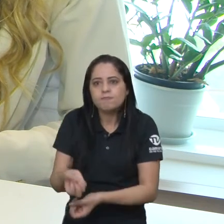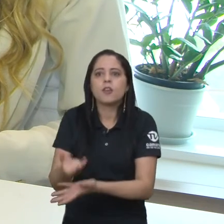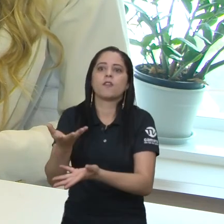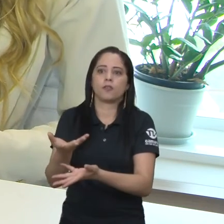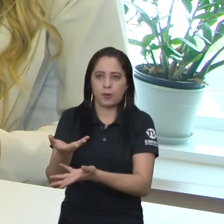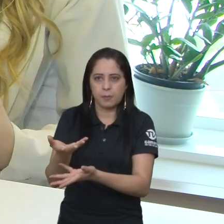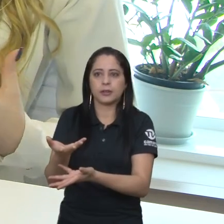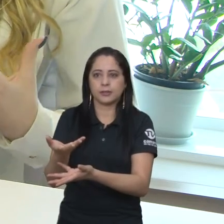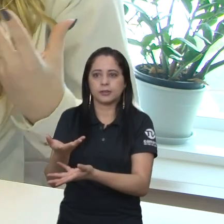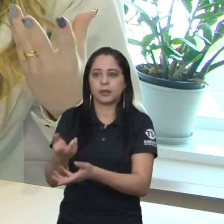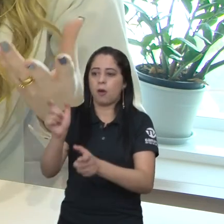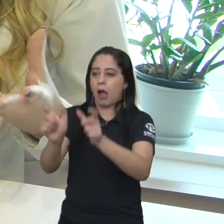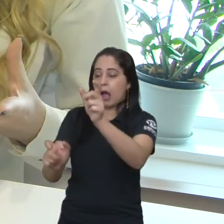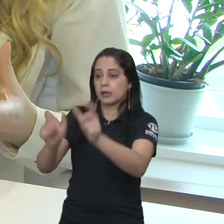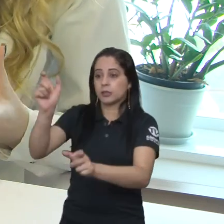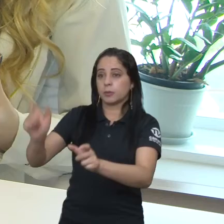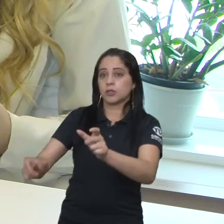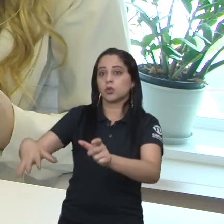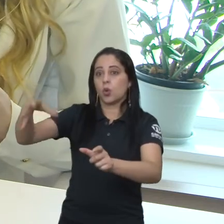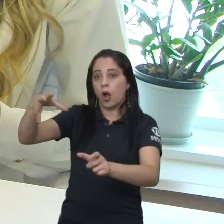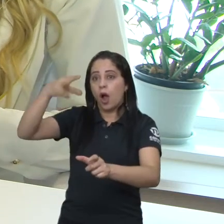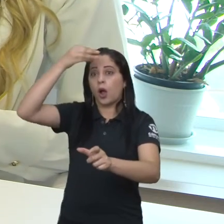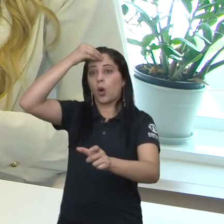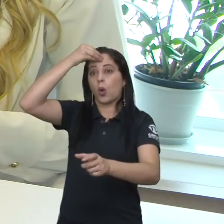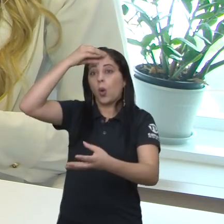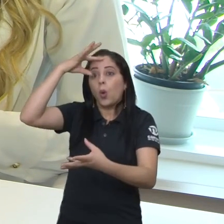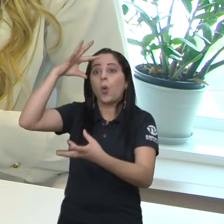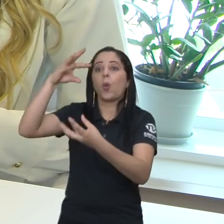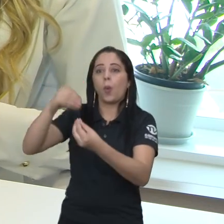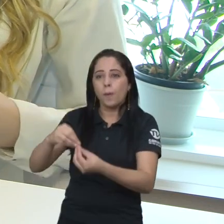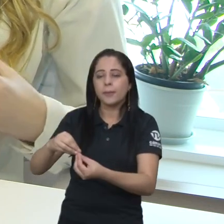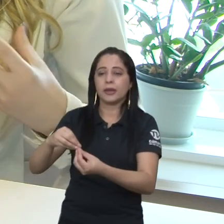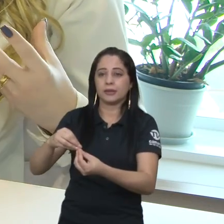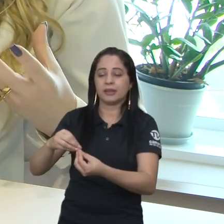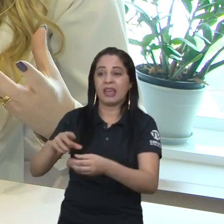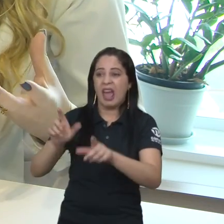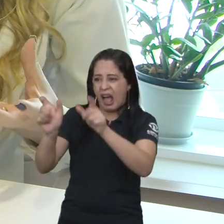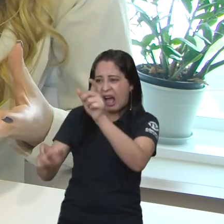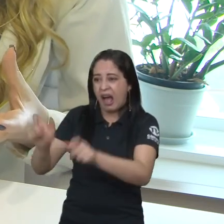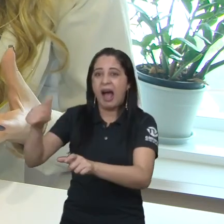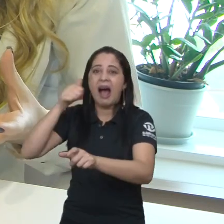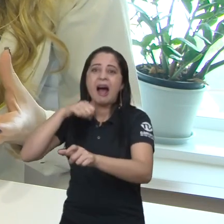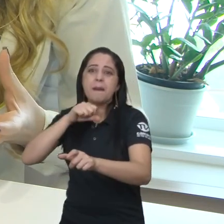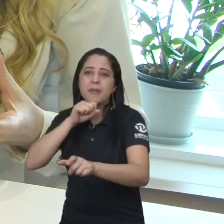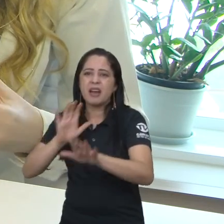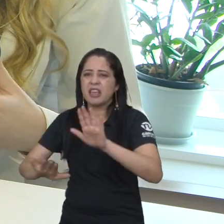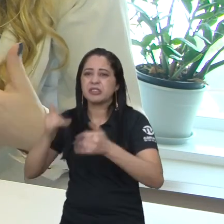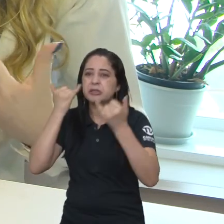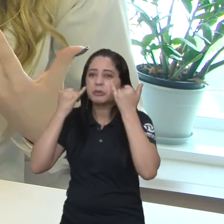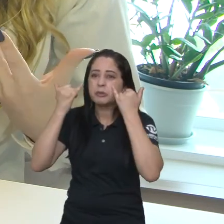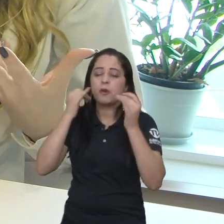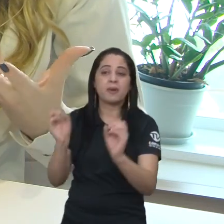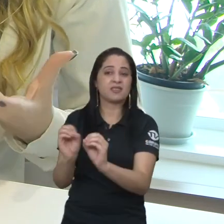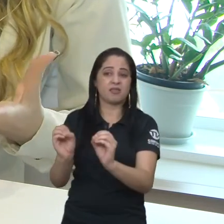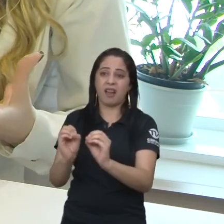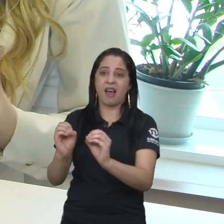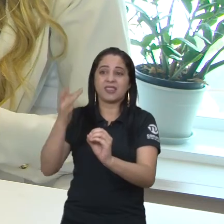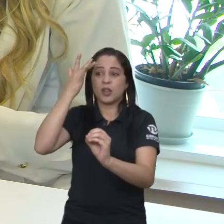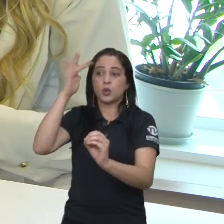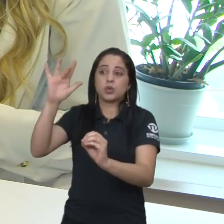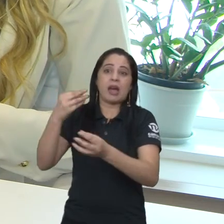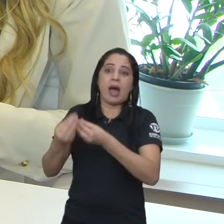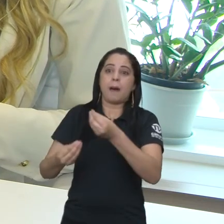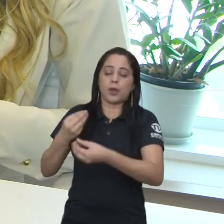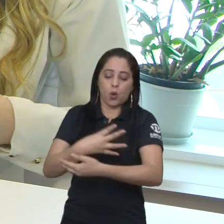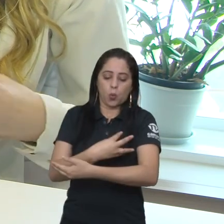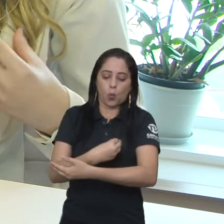desinformação, circulam informações erradas sobre aleitamento, muitas mães não têm informação sobre o que fazer para melhorar